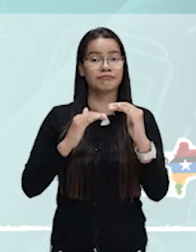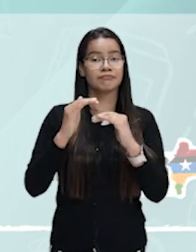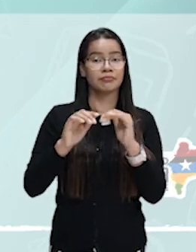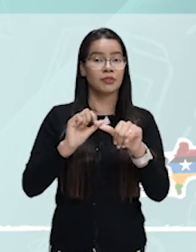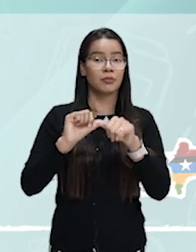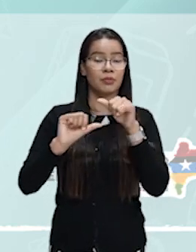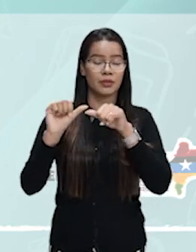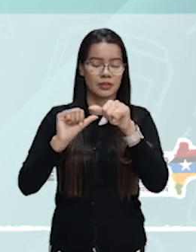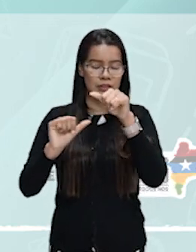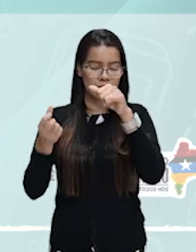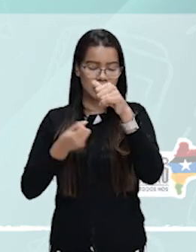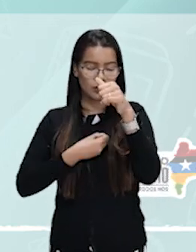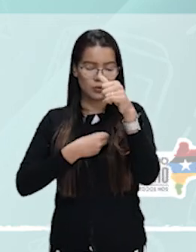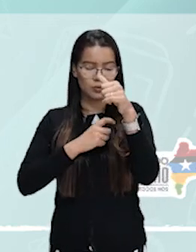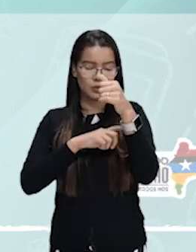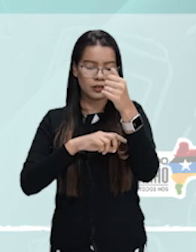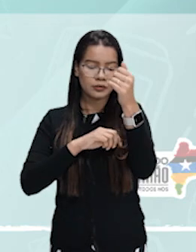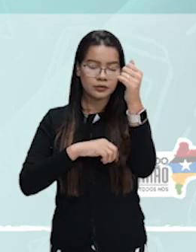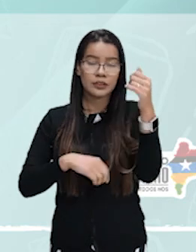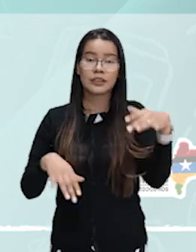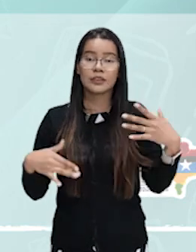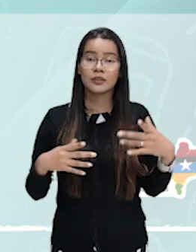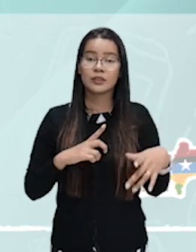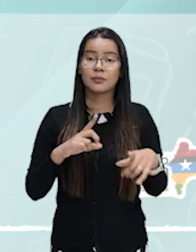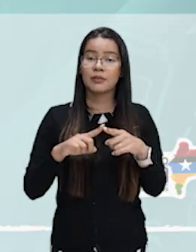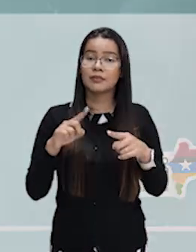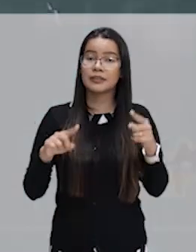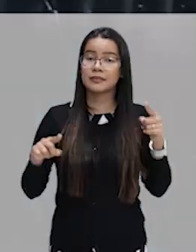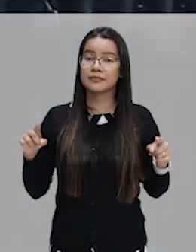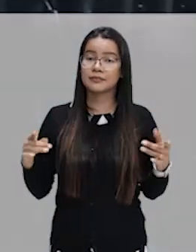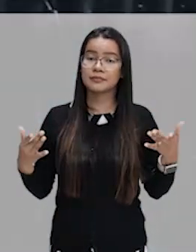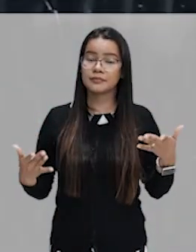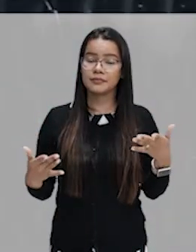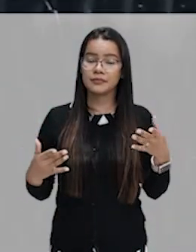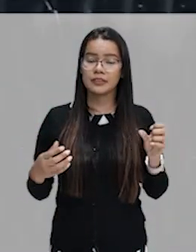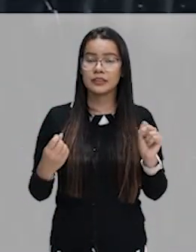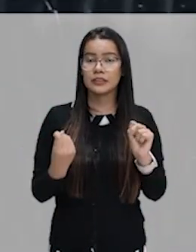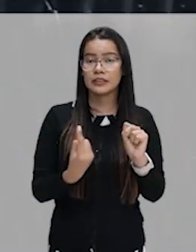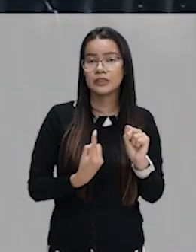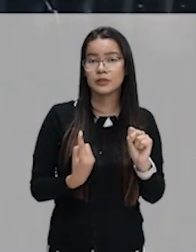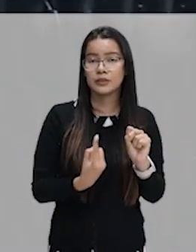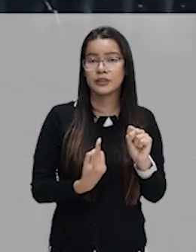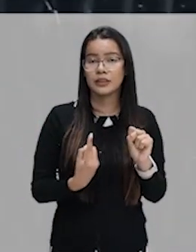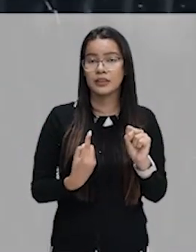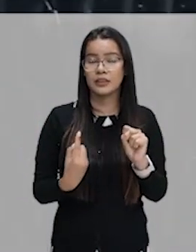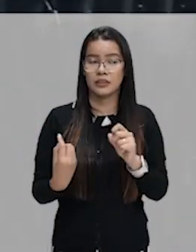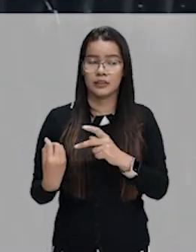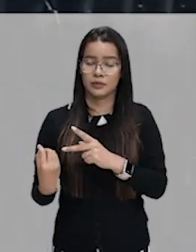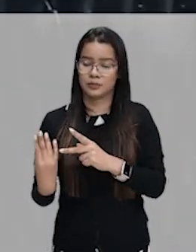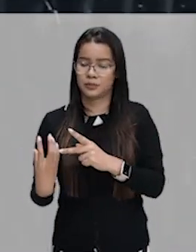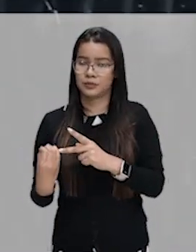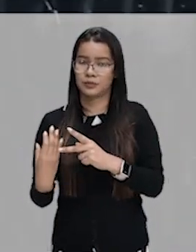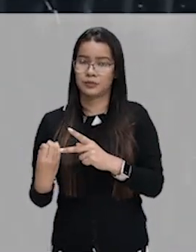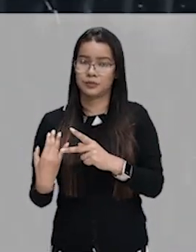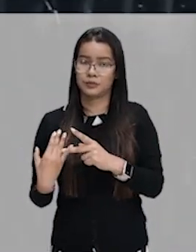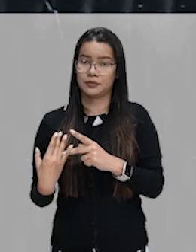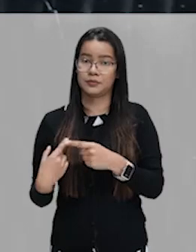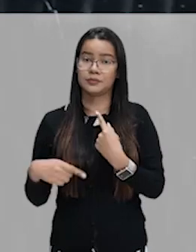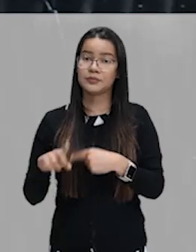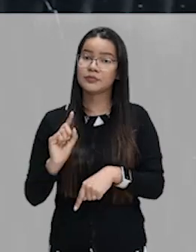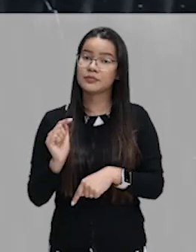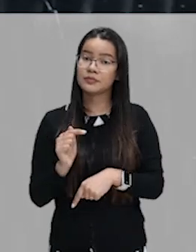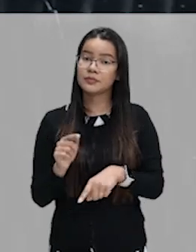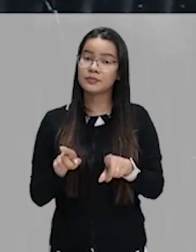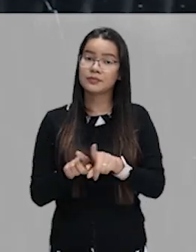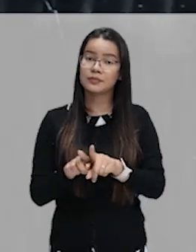em número, ou seja, existe uma variação entre singular e plural. Além disso,